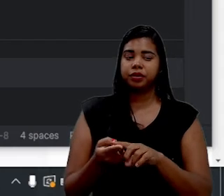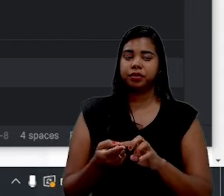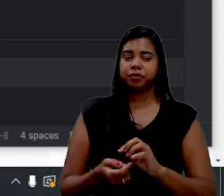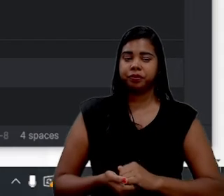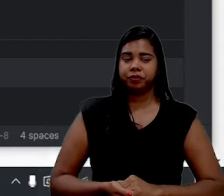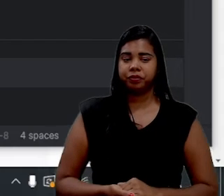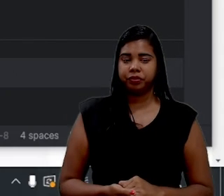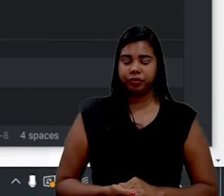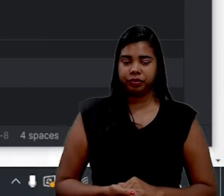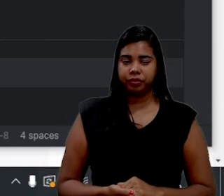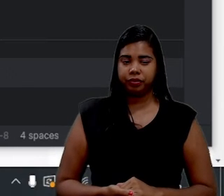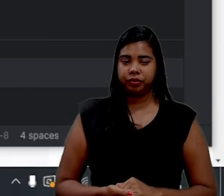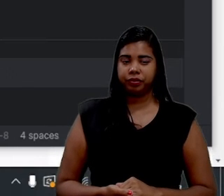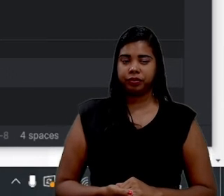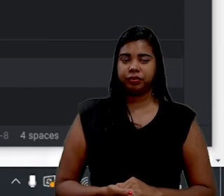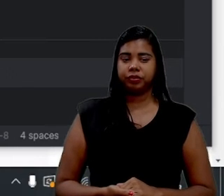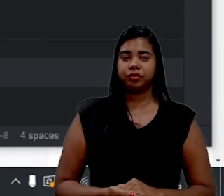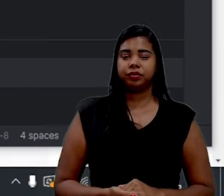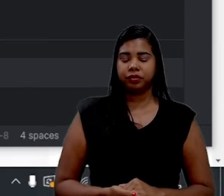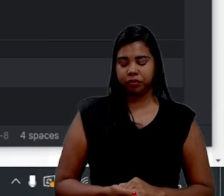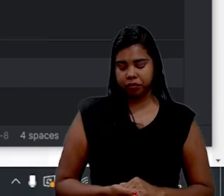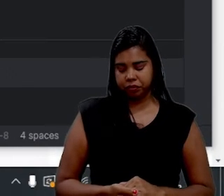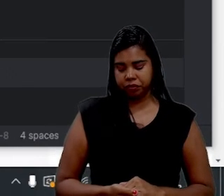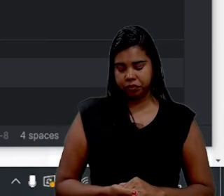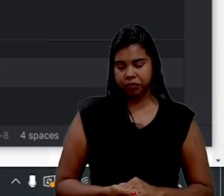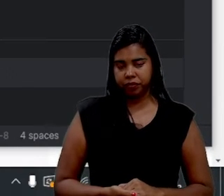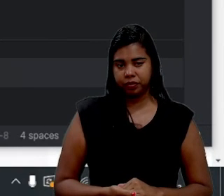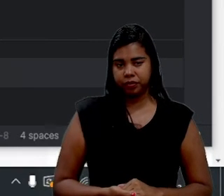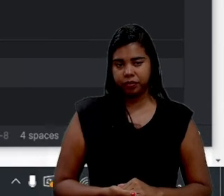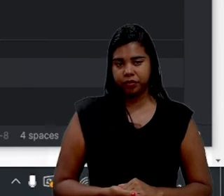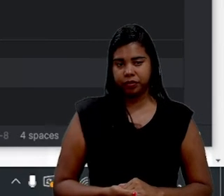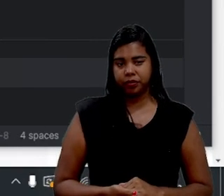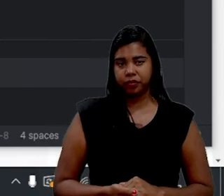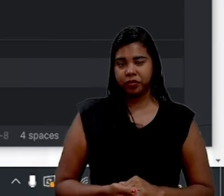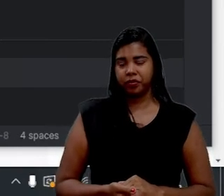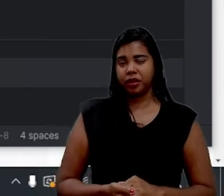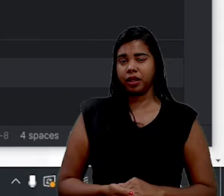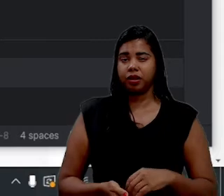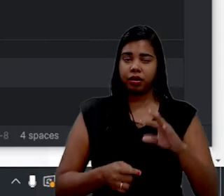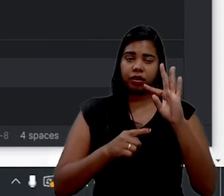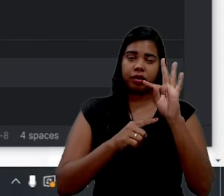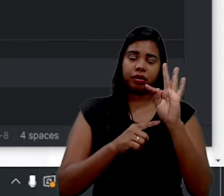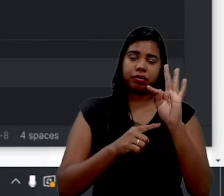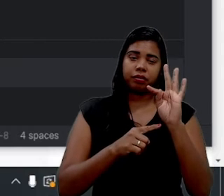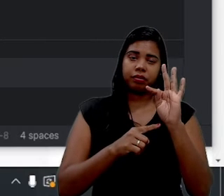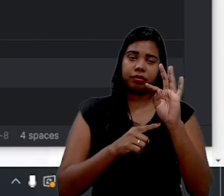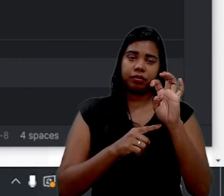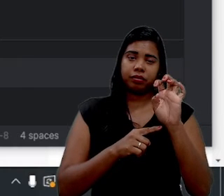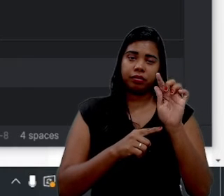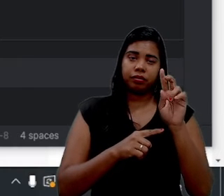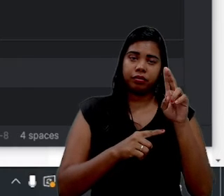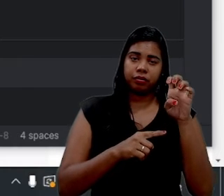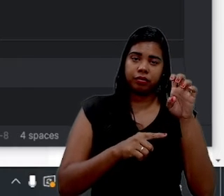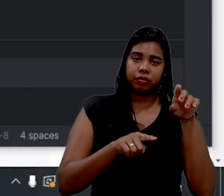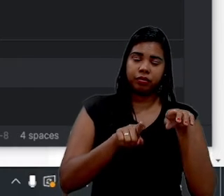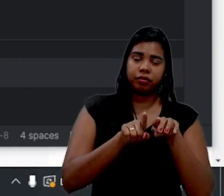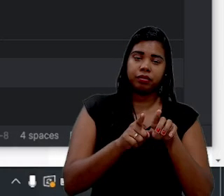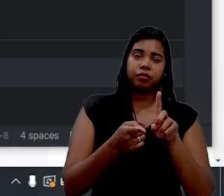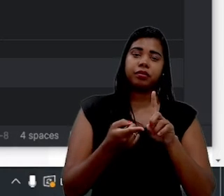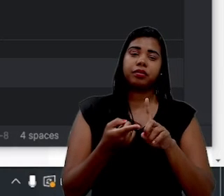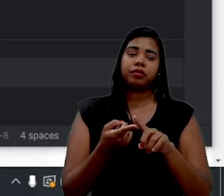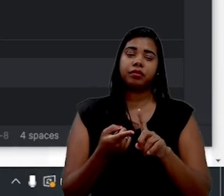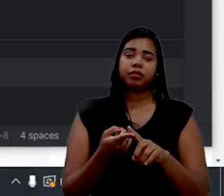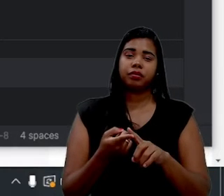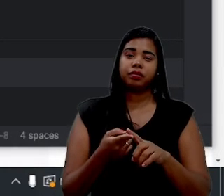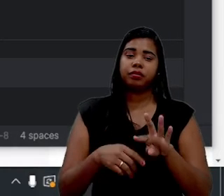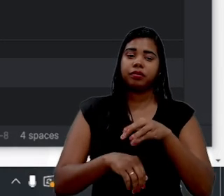gente não ganhar tempo, né? De cada tag, cada parte, né? Mas vocês aí em casa podem depois